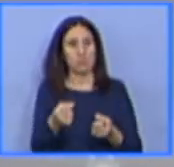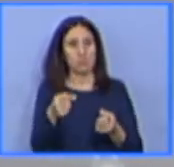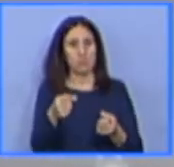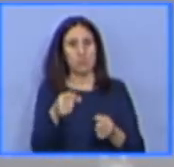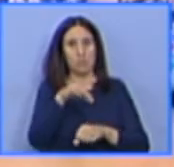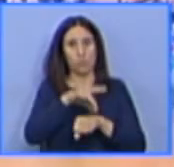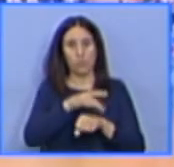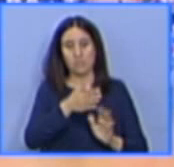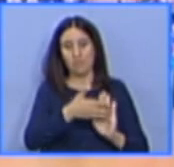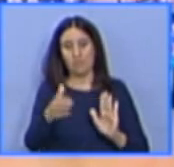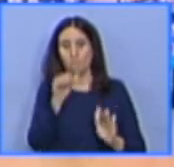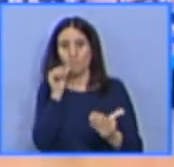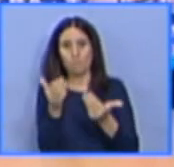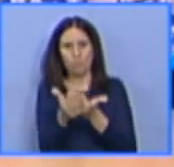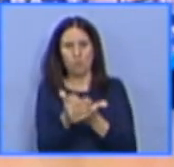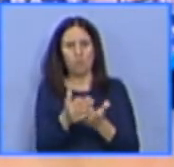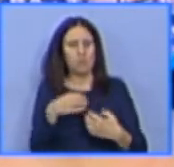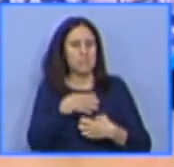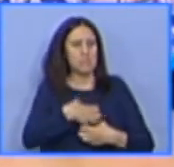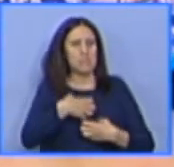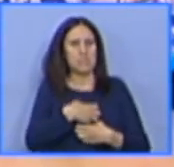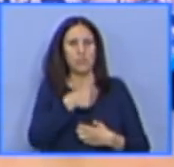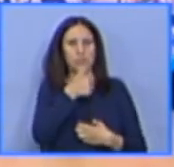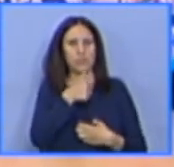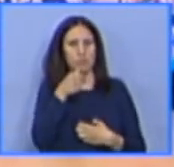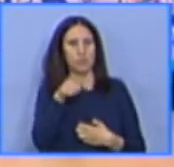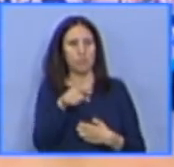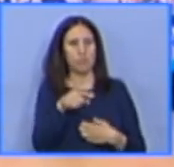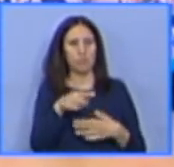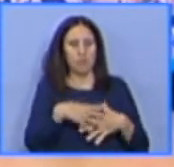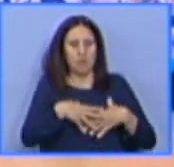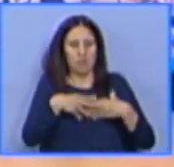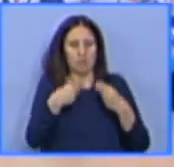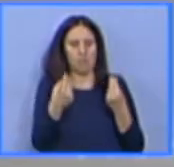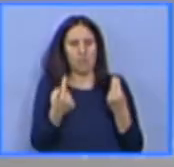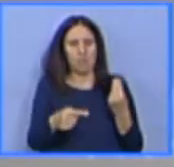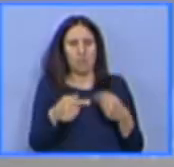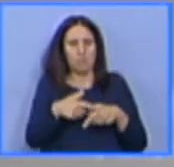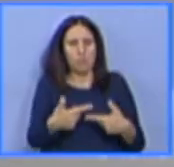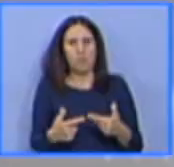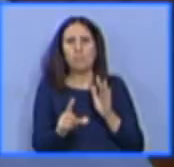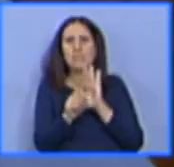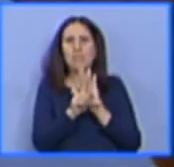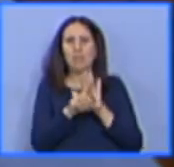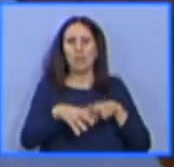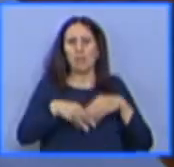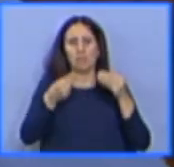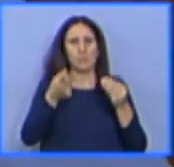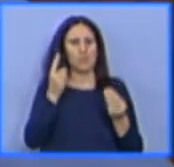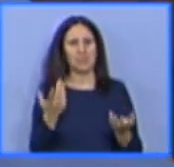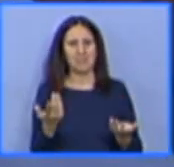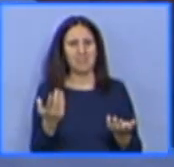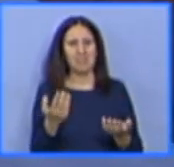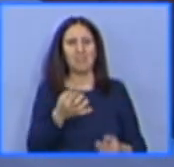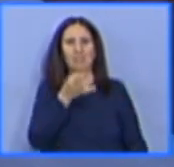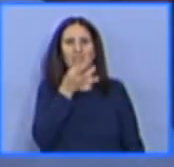doença terminal, de sofrimento atroz, têm um estado de alma nesse momento. A lei não é um estado de alma, não é? Portanto, nós estamos